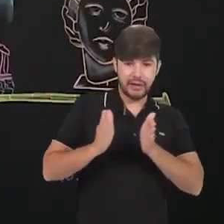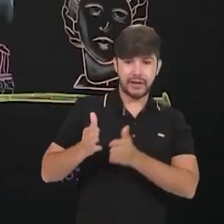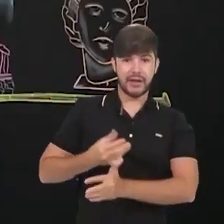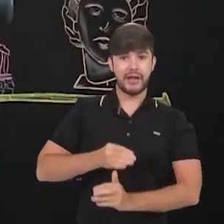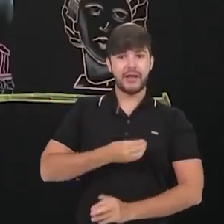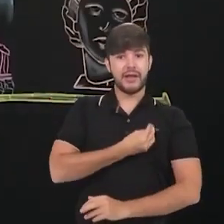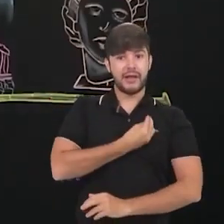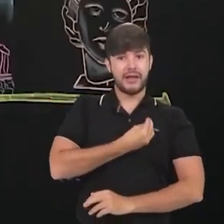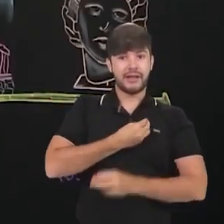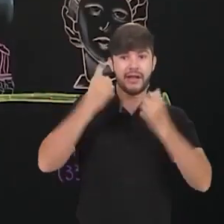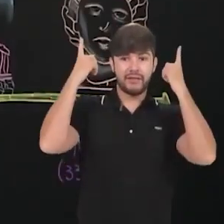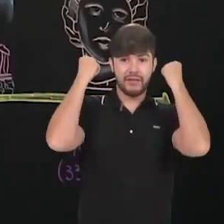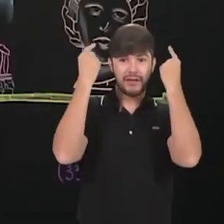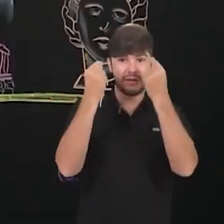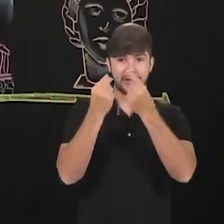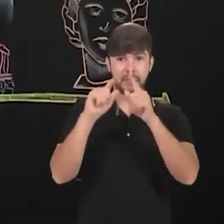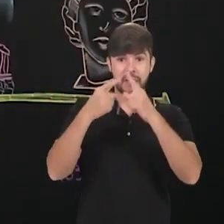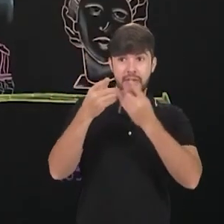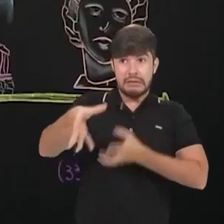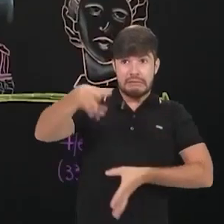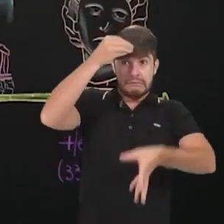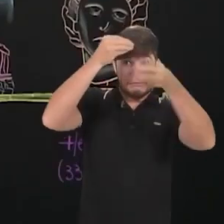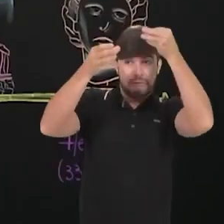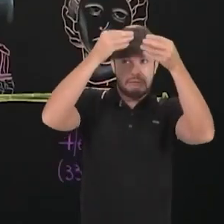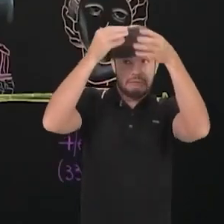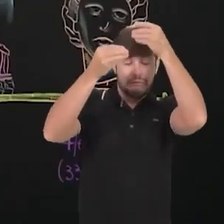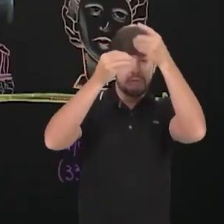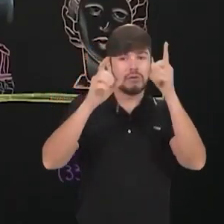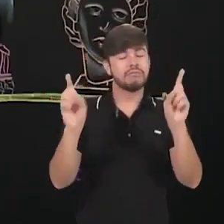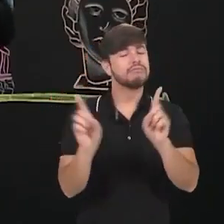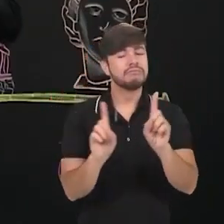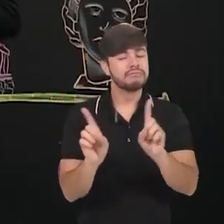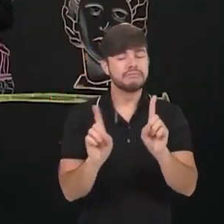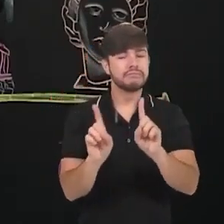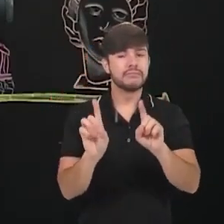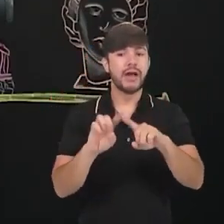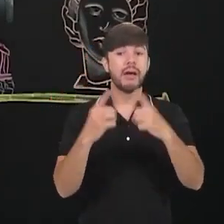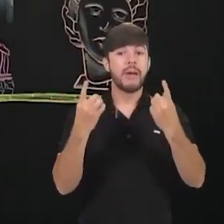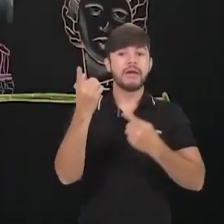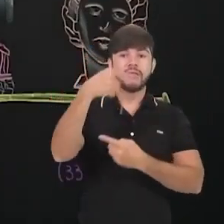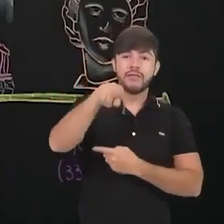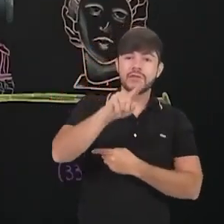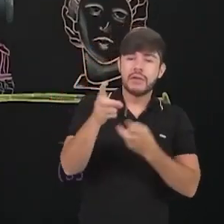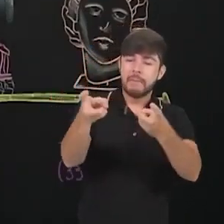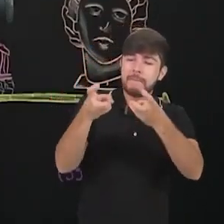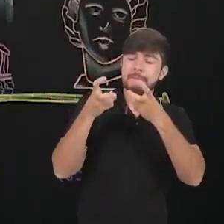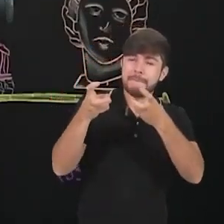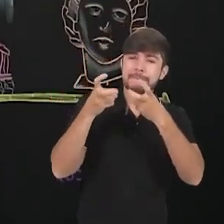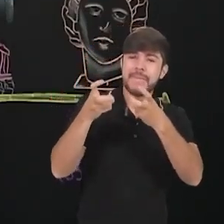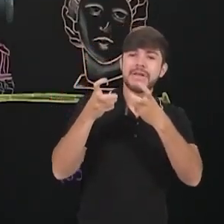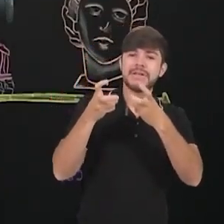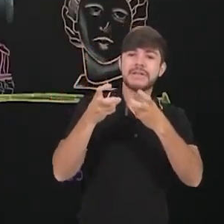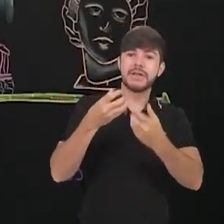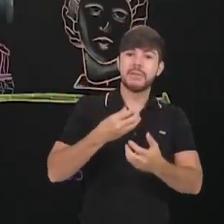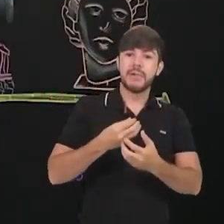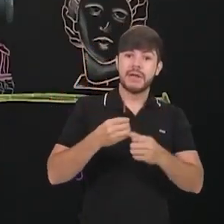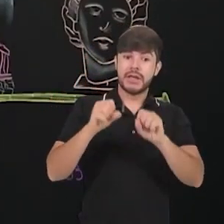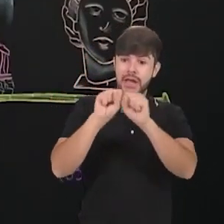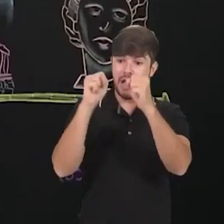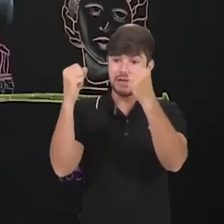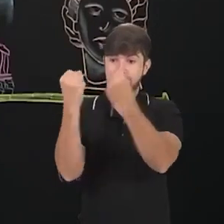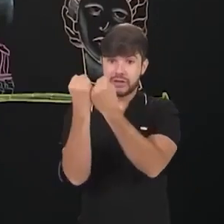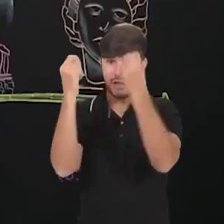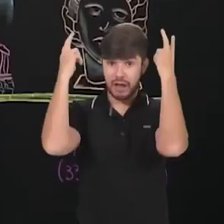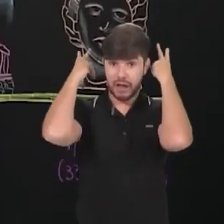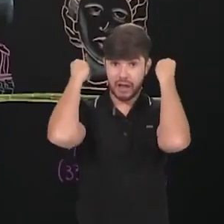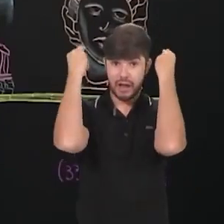grega. A ideia não é que você decore essas datas ou esses nomes, mas que você perceba que essa civilização que a gente chama de